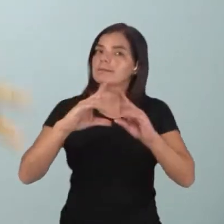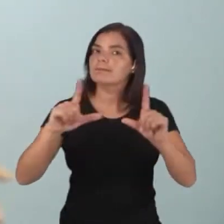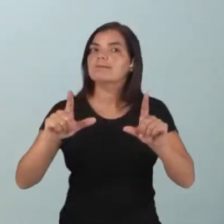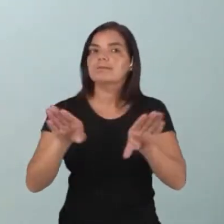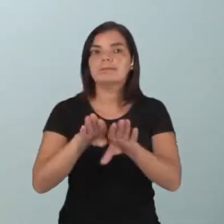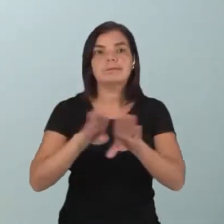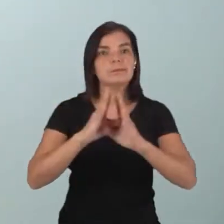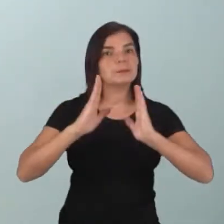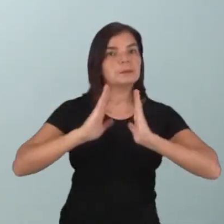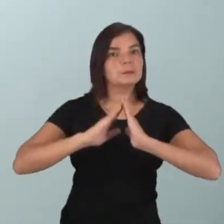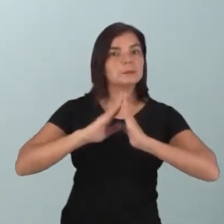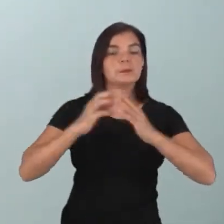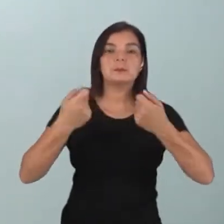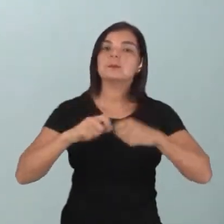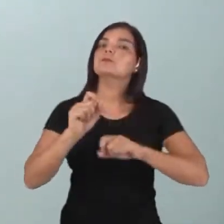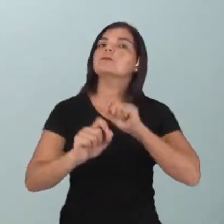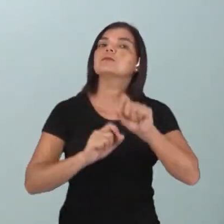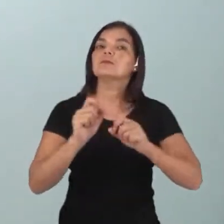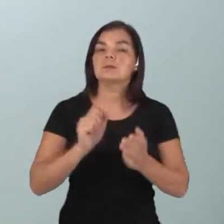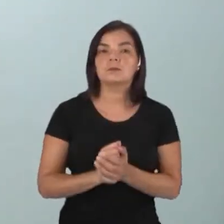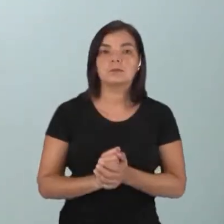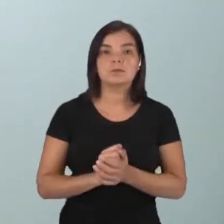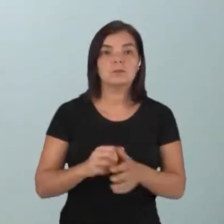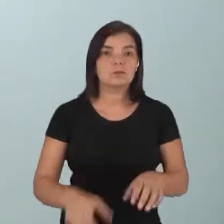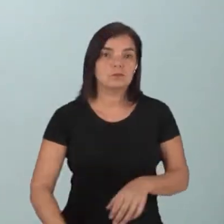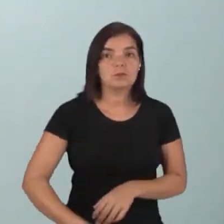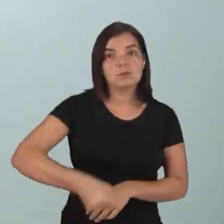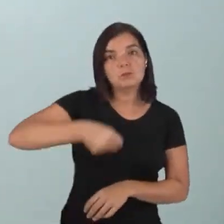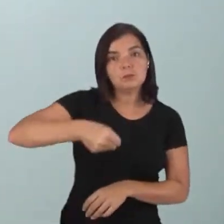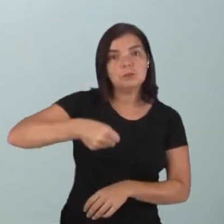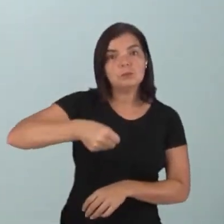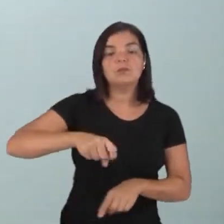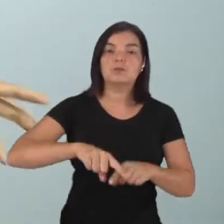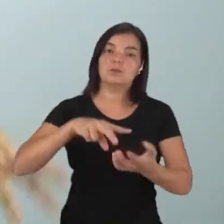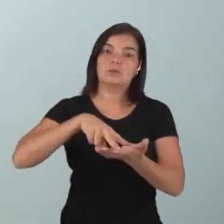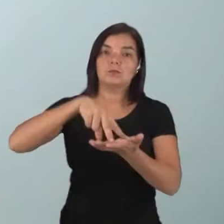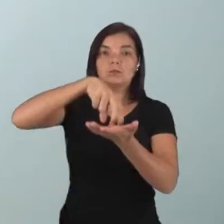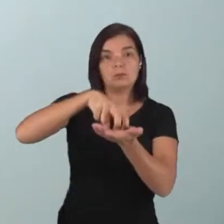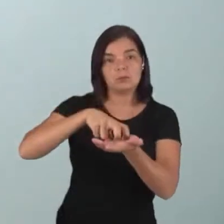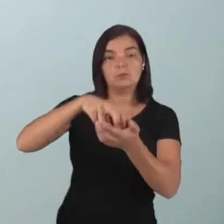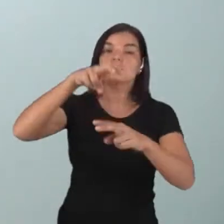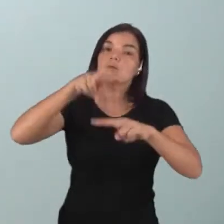gente está em casa, a gente precisa o quê? Levantar um balde, a gente precisa agachar para